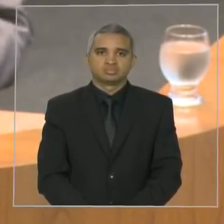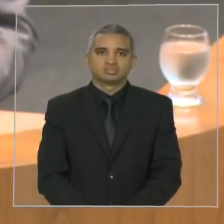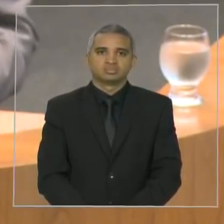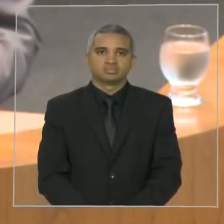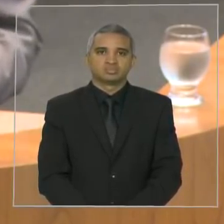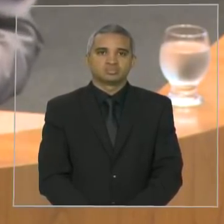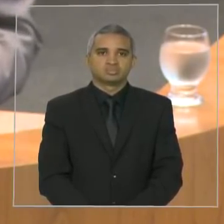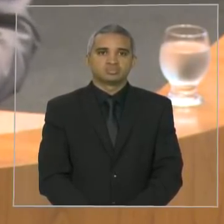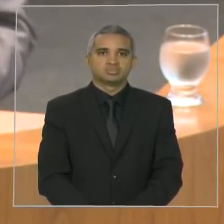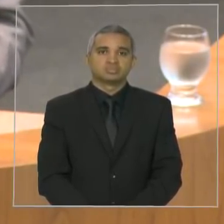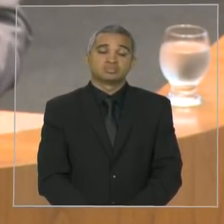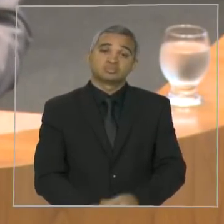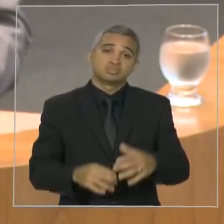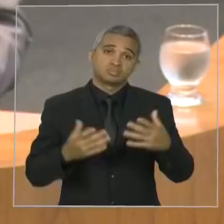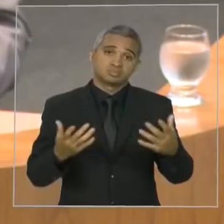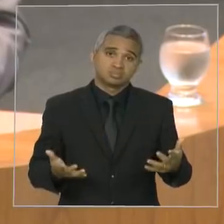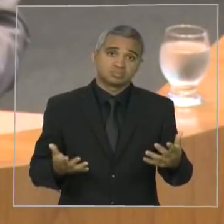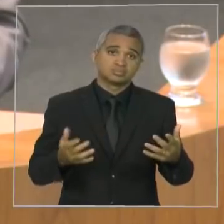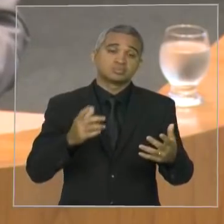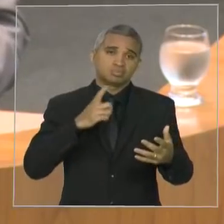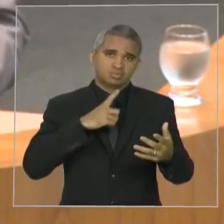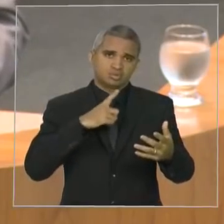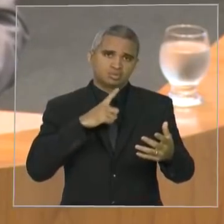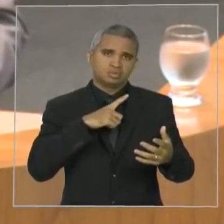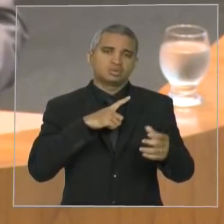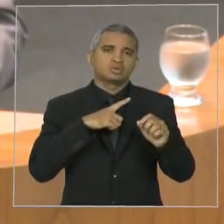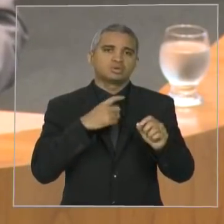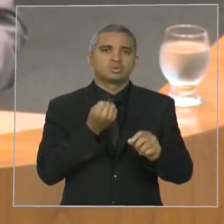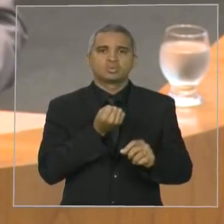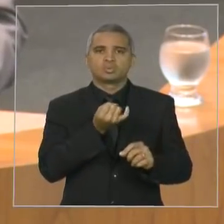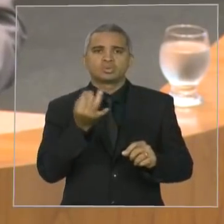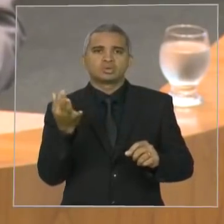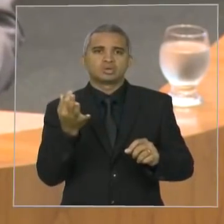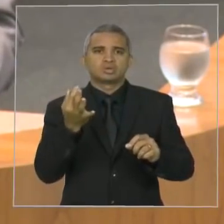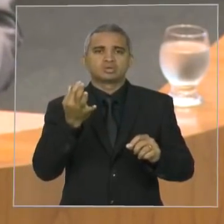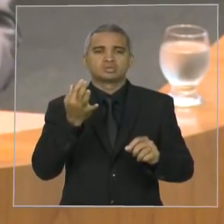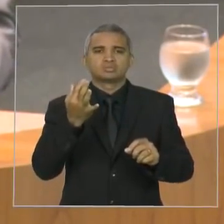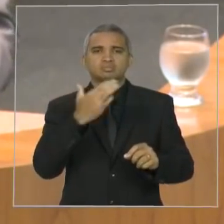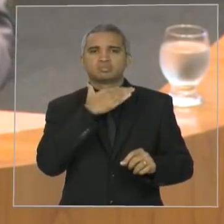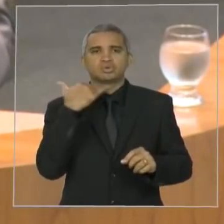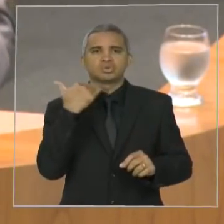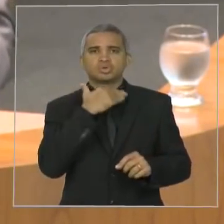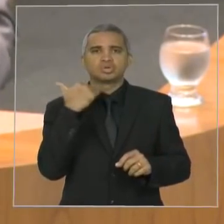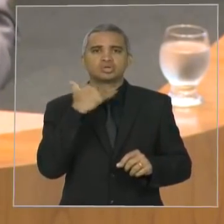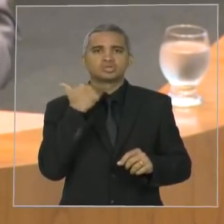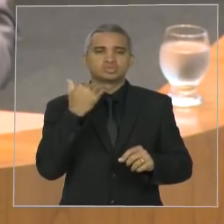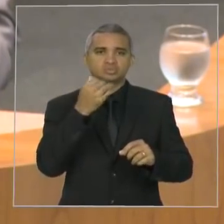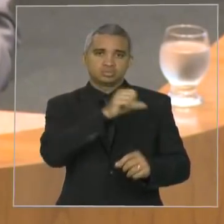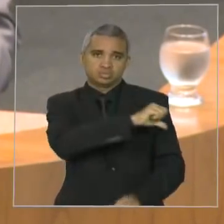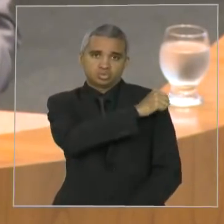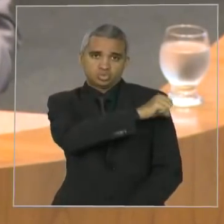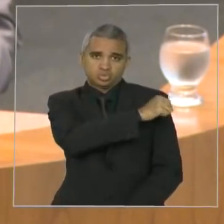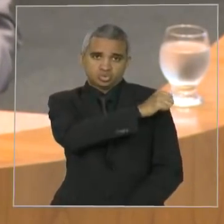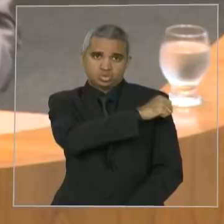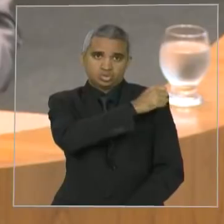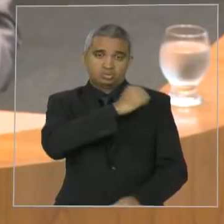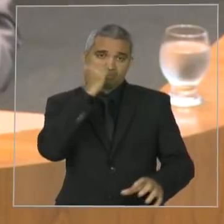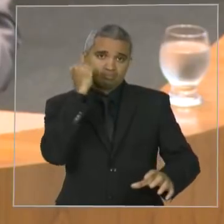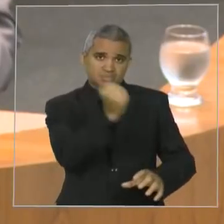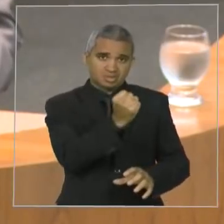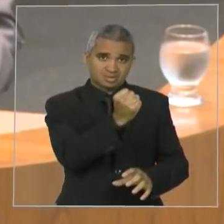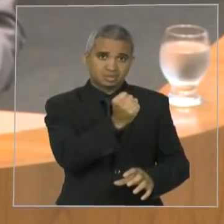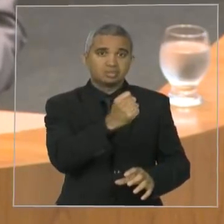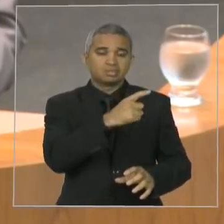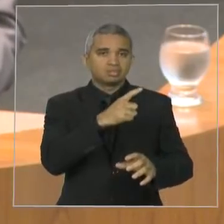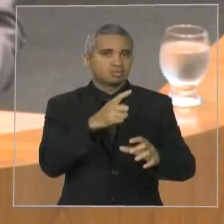nem a União e nem os estados podem apresentar uma PEC, ou modificar